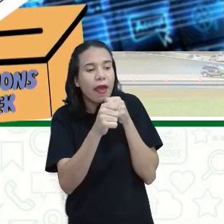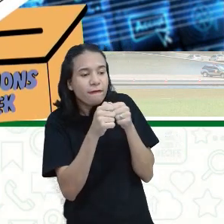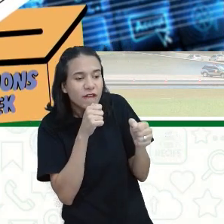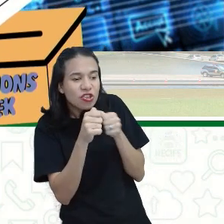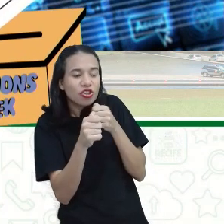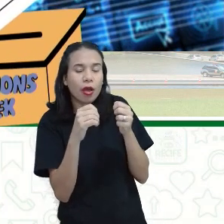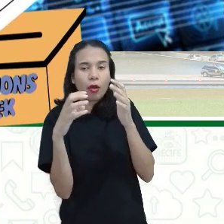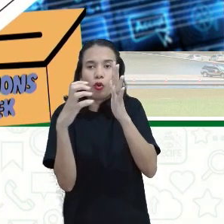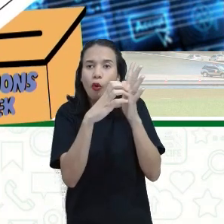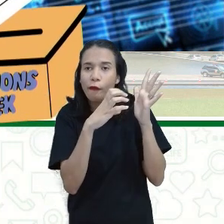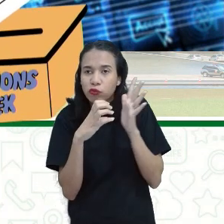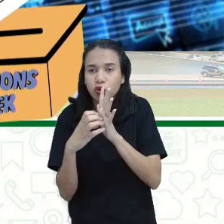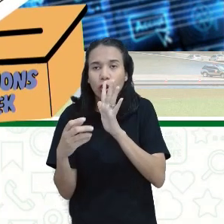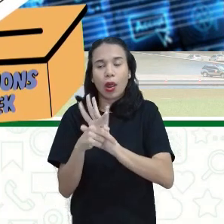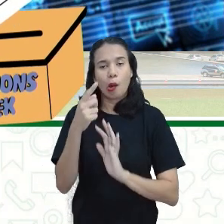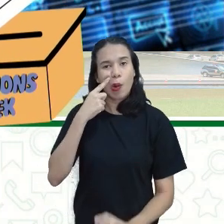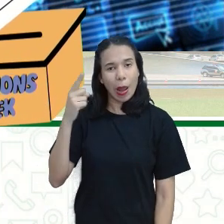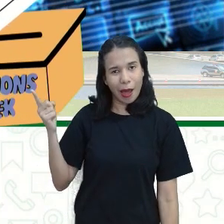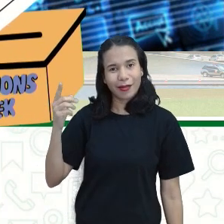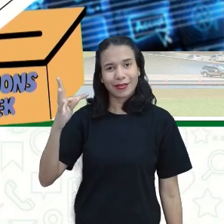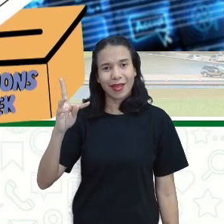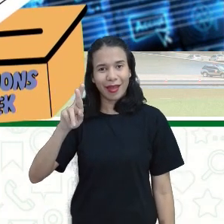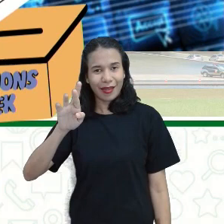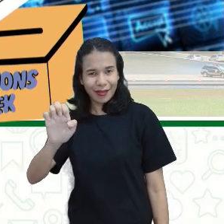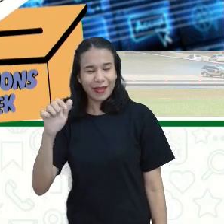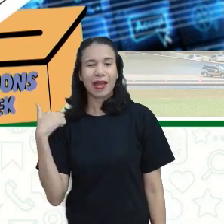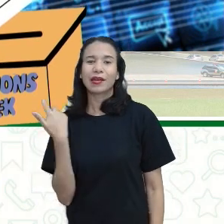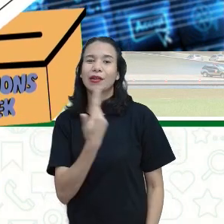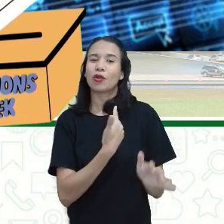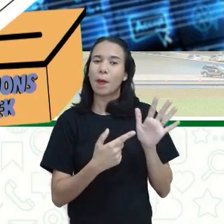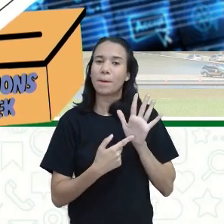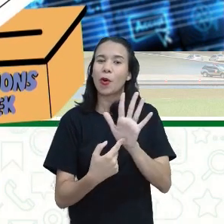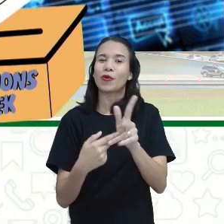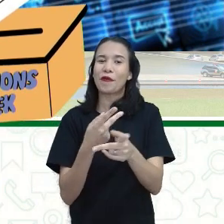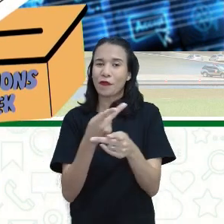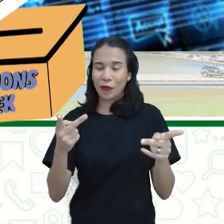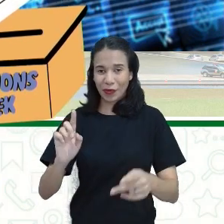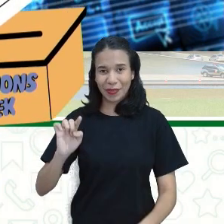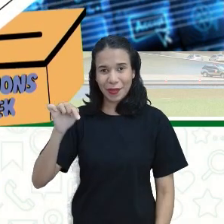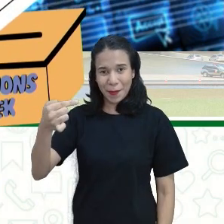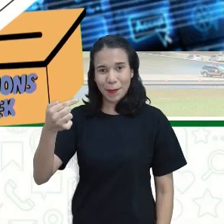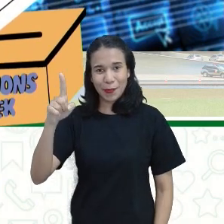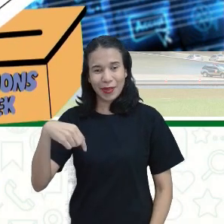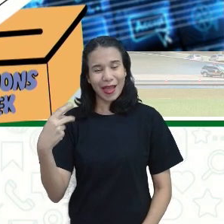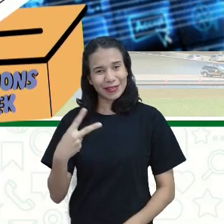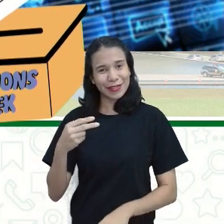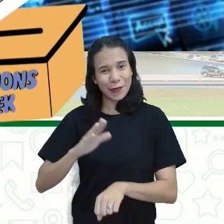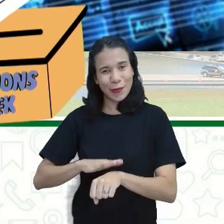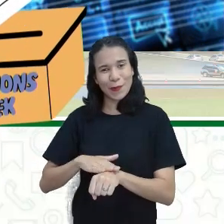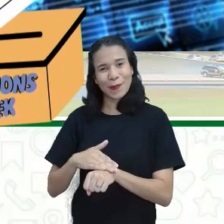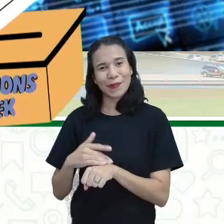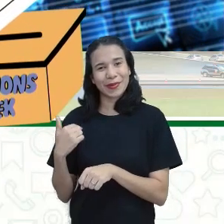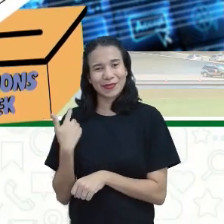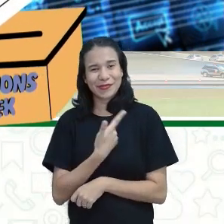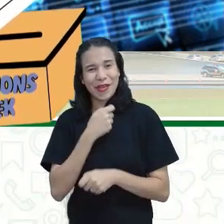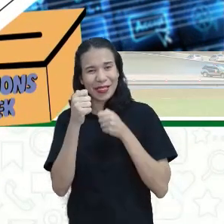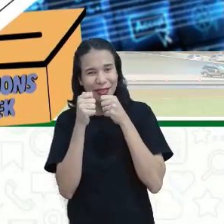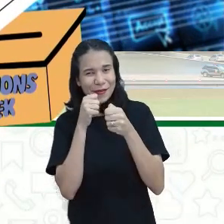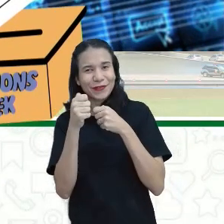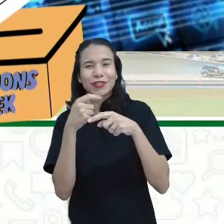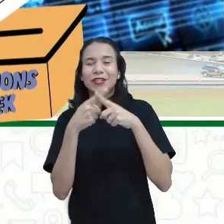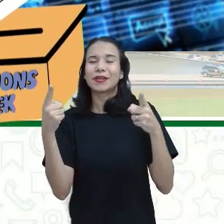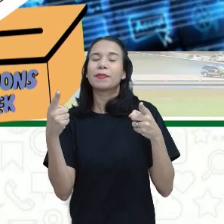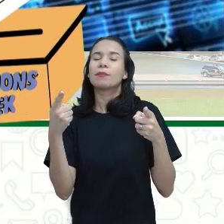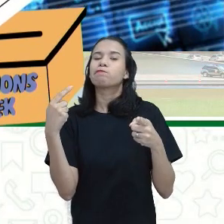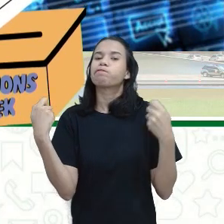com alguns funcionários do TRE. E a gente vai exibir isso para vocês daqui a pouco, né? A segunda parte dessa nossa entrevista. Mas